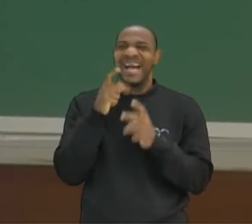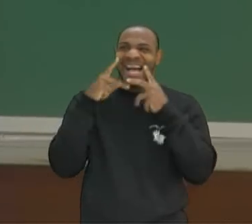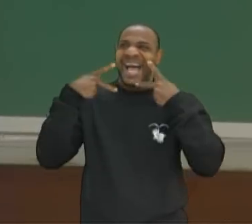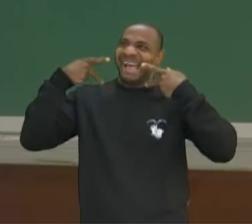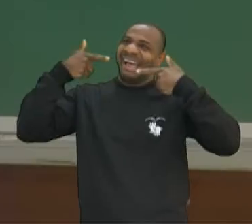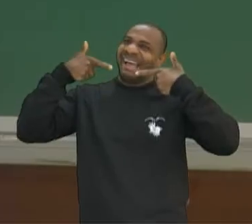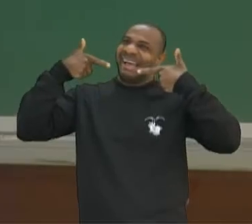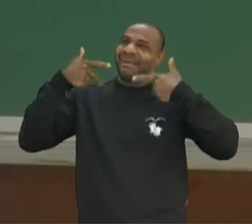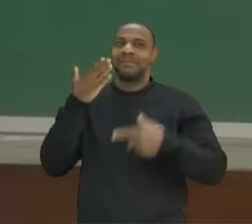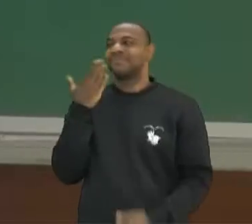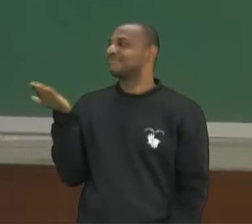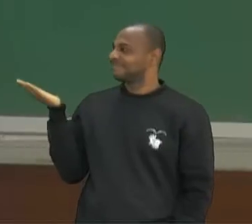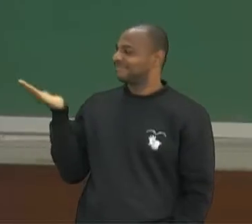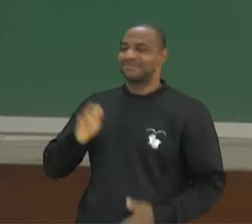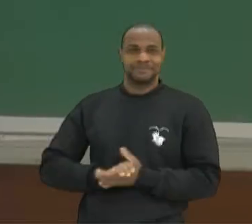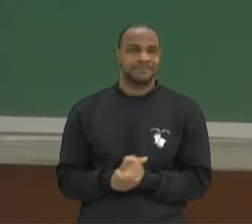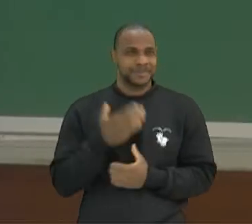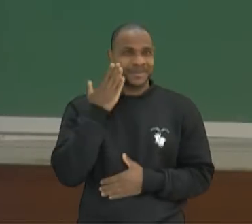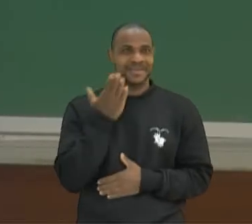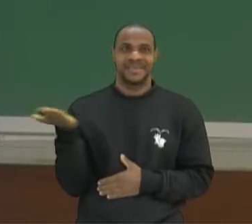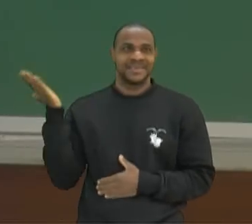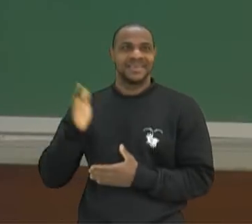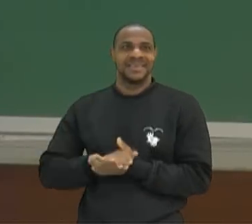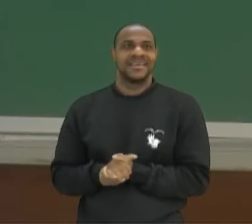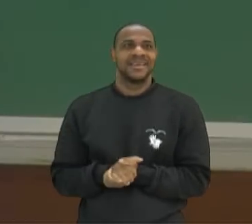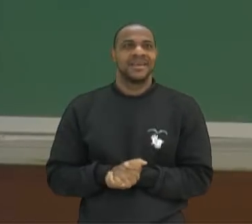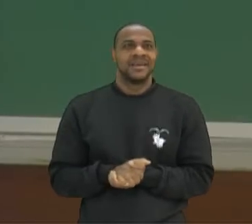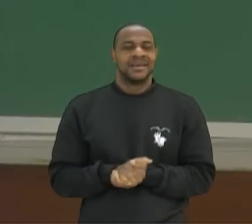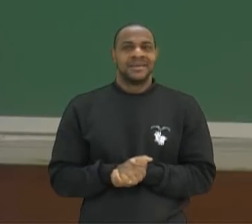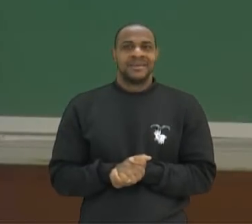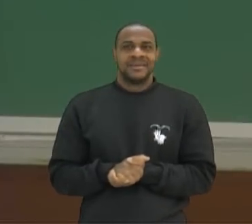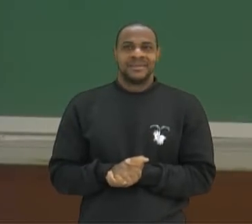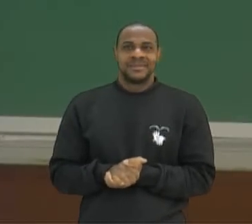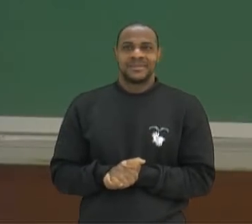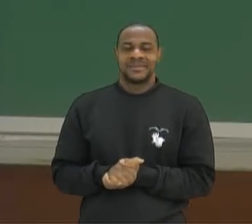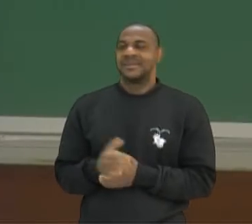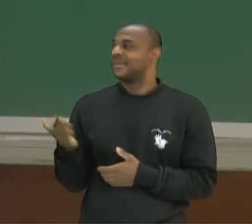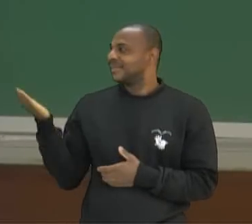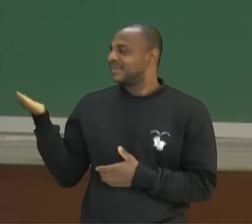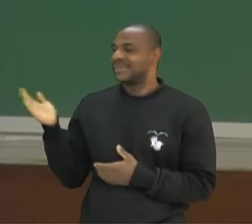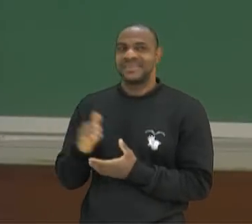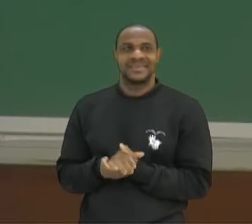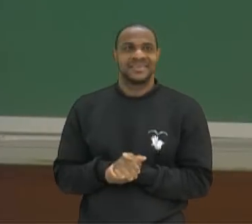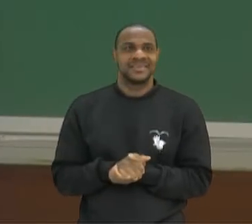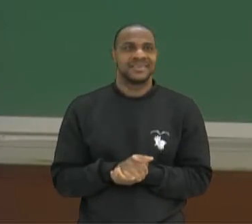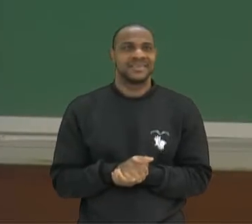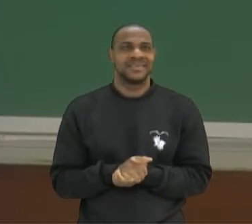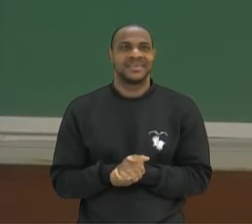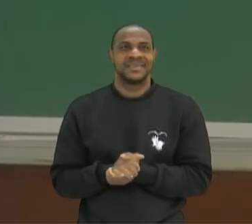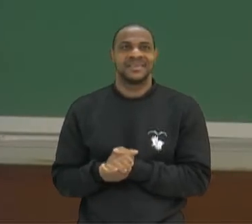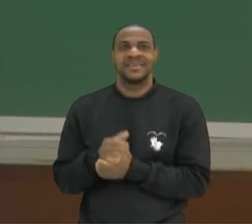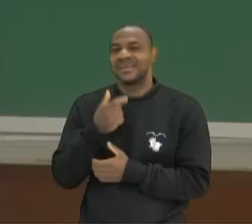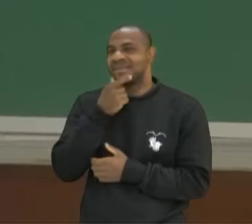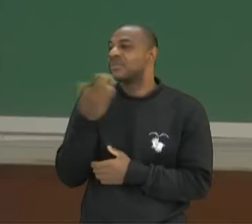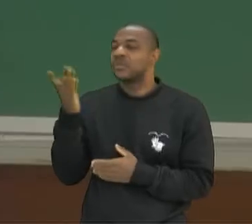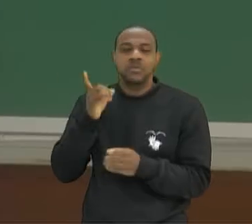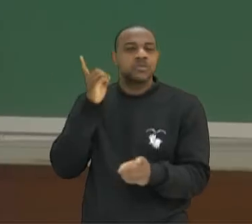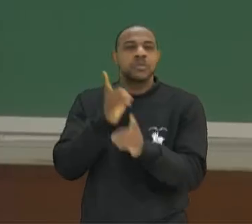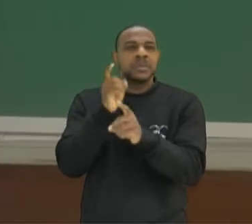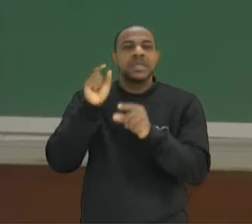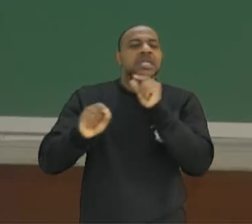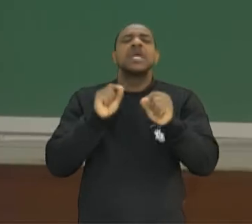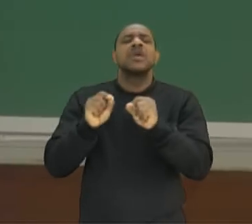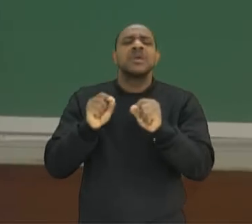ok? Very good. So, who was Martin Luther King Jr.? Vamos descobrir quem